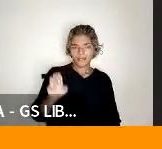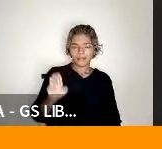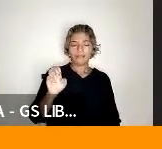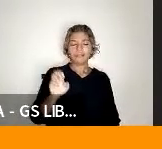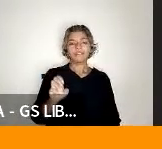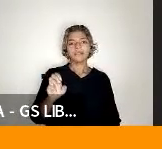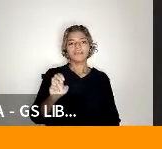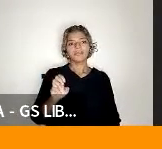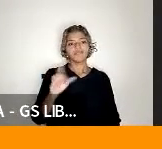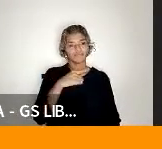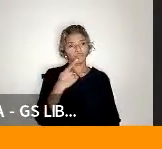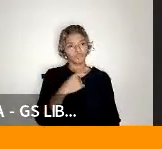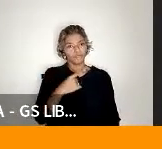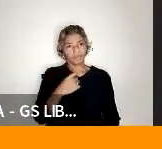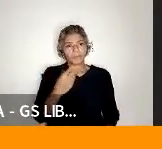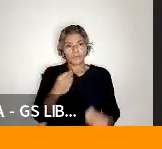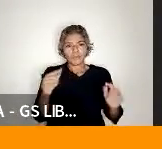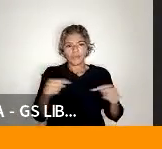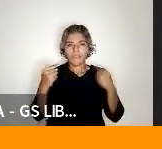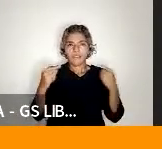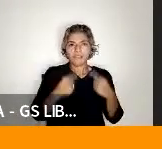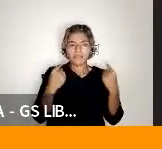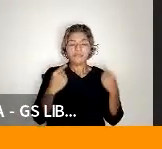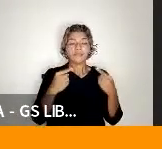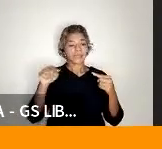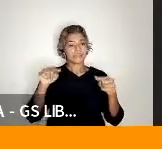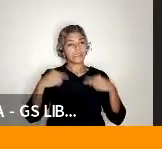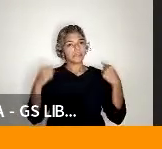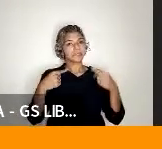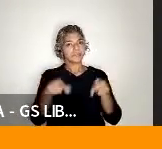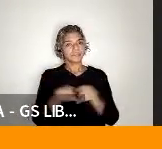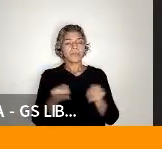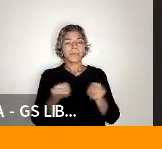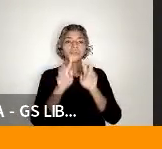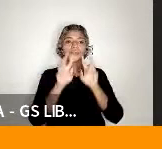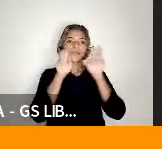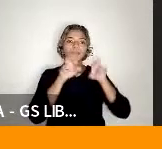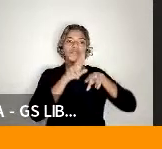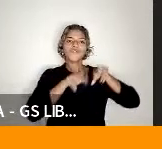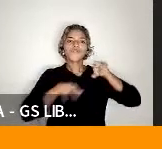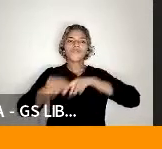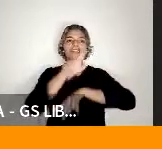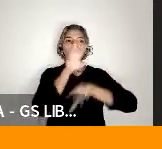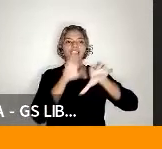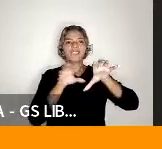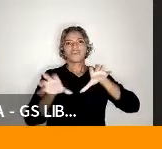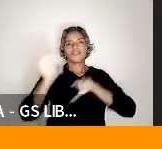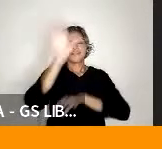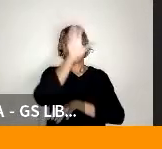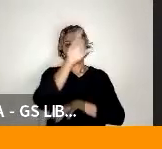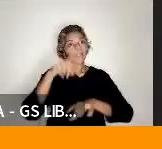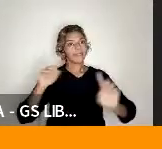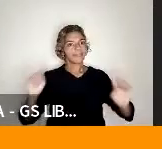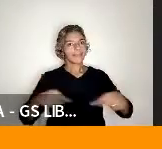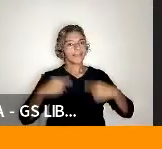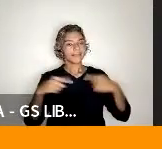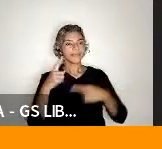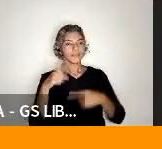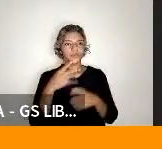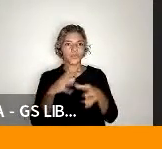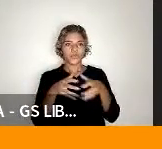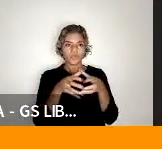uma série de desafios que passam também pela questão da diversidade regional, né? Assim, é um desafio desse comitê